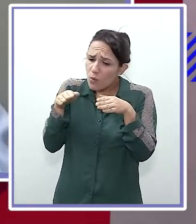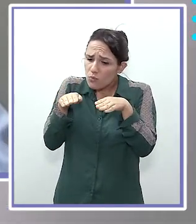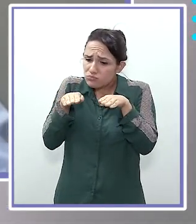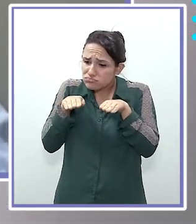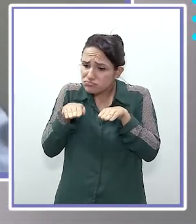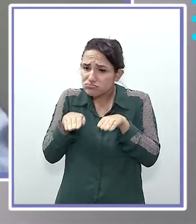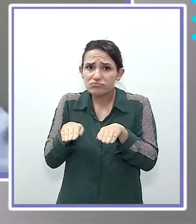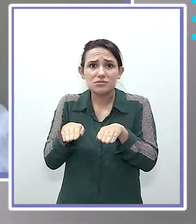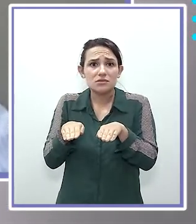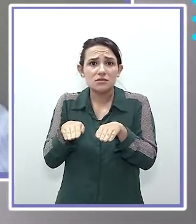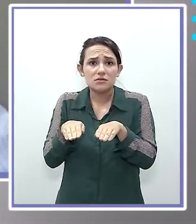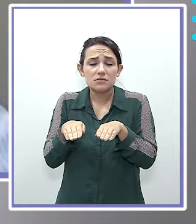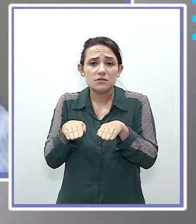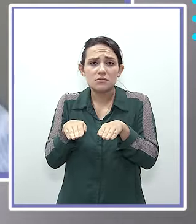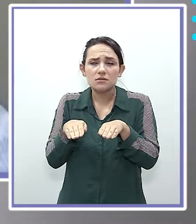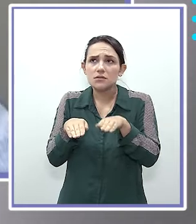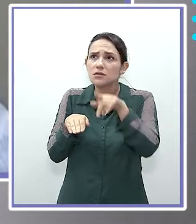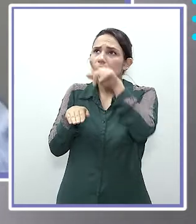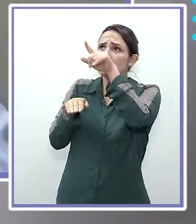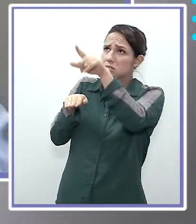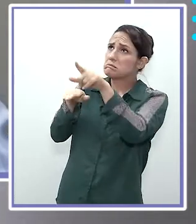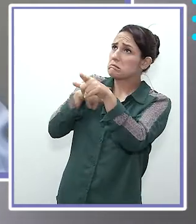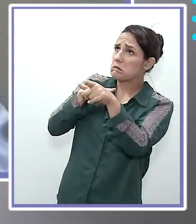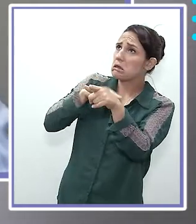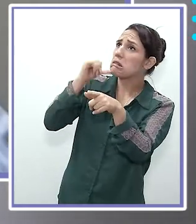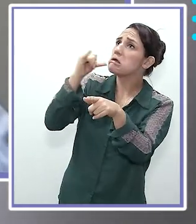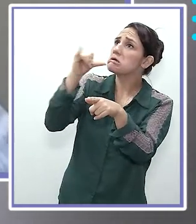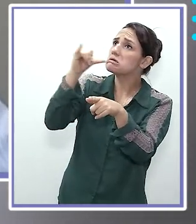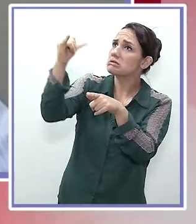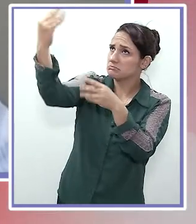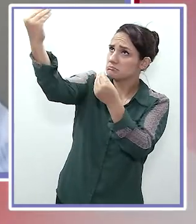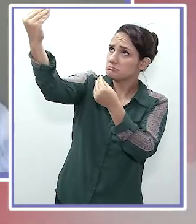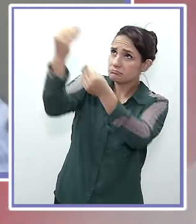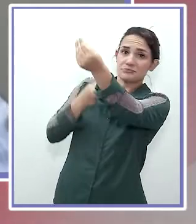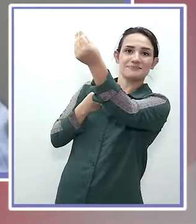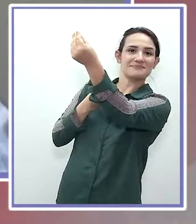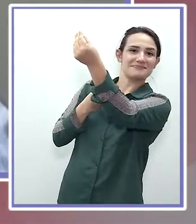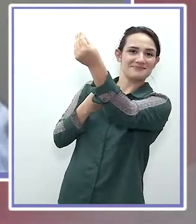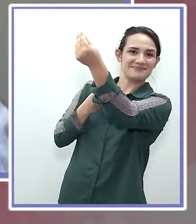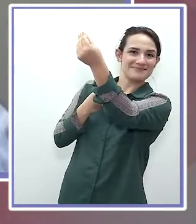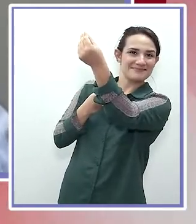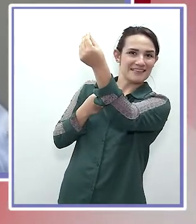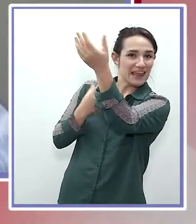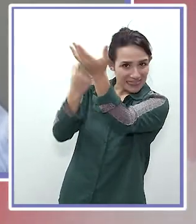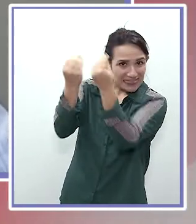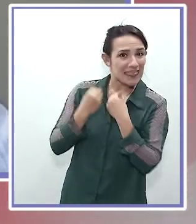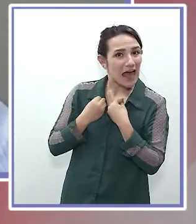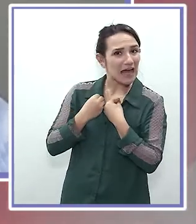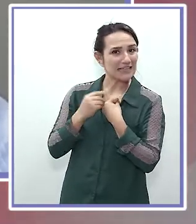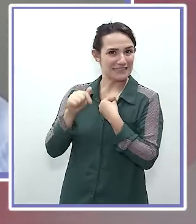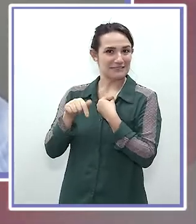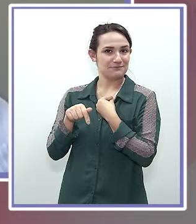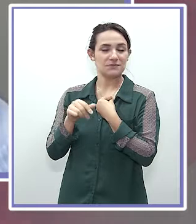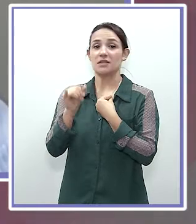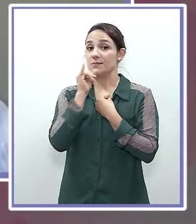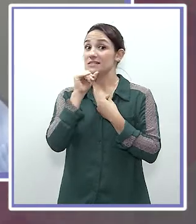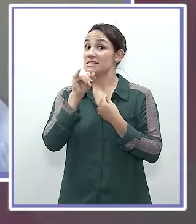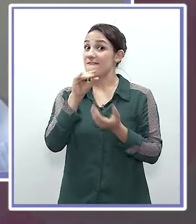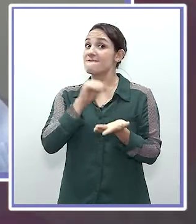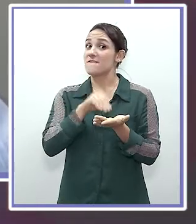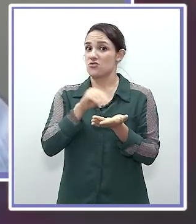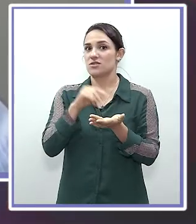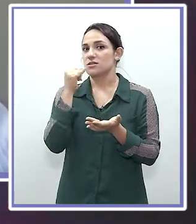outras regiões que estão com um nível melhor possam fornecer energia. Então, essa troca, ela existe. Então,